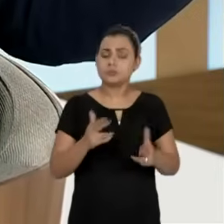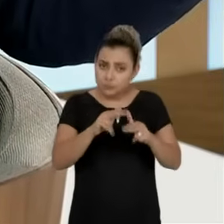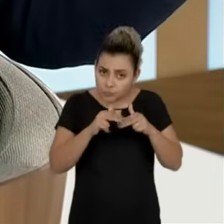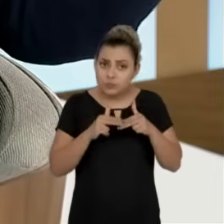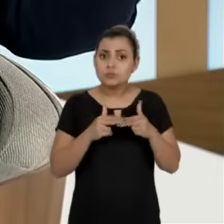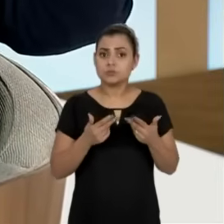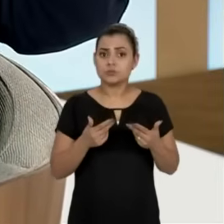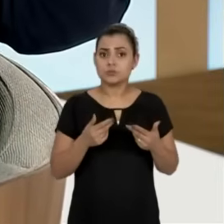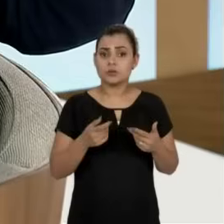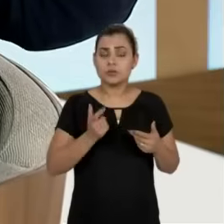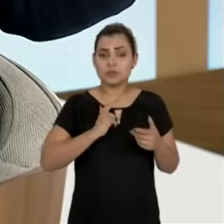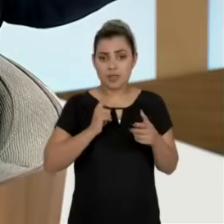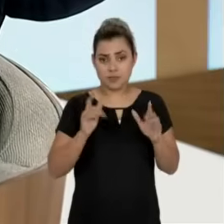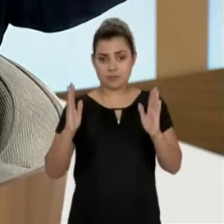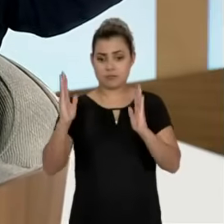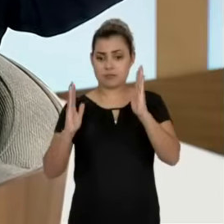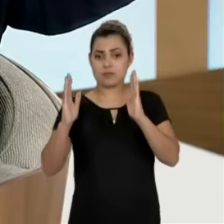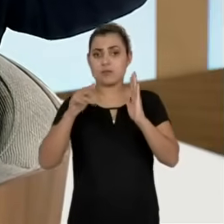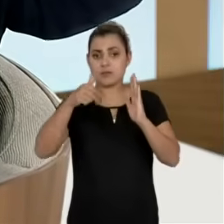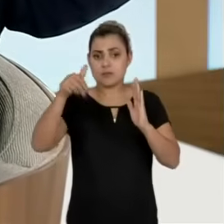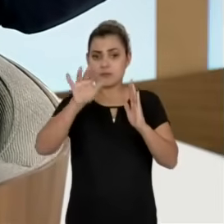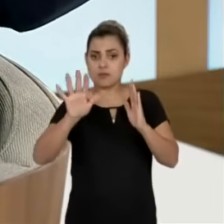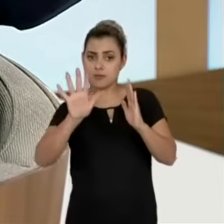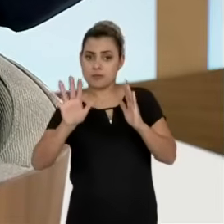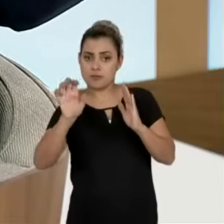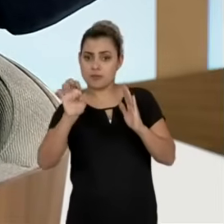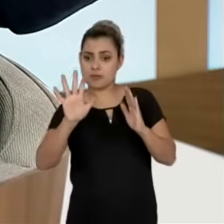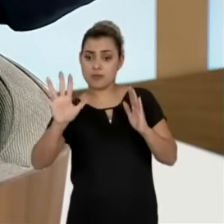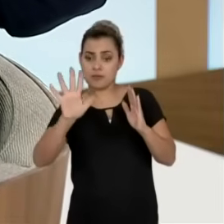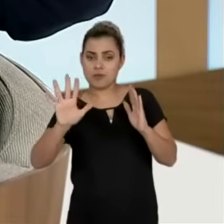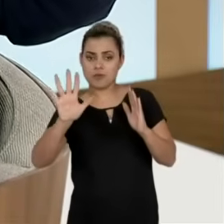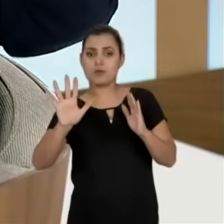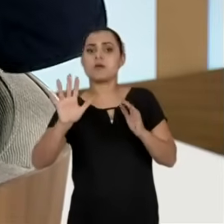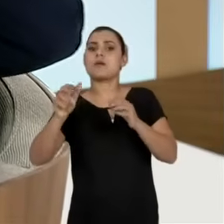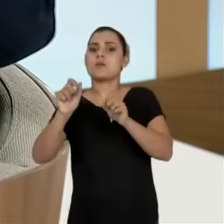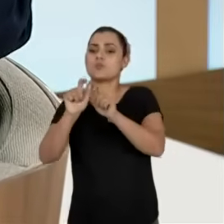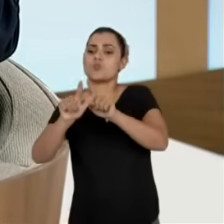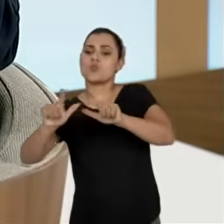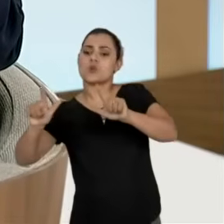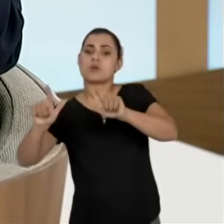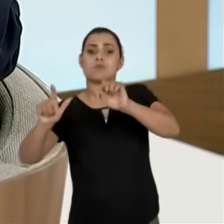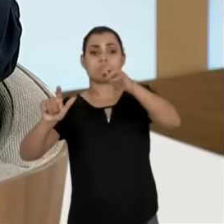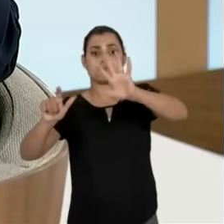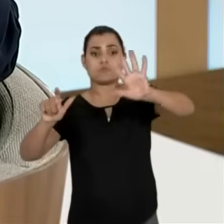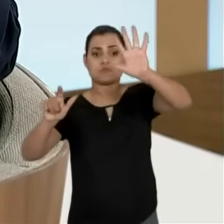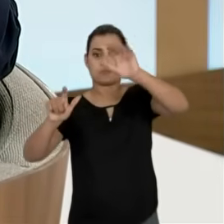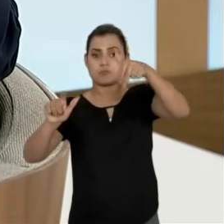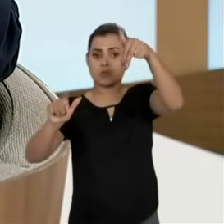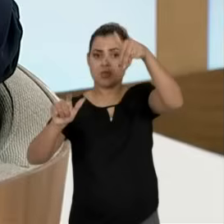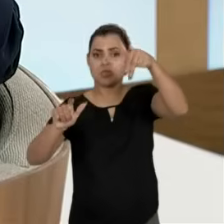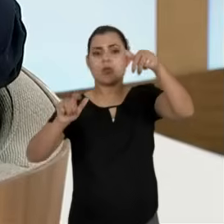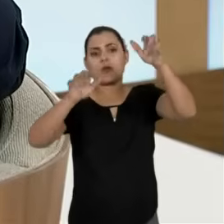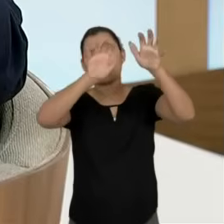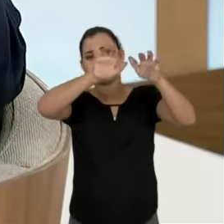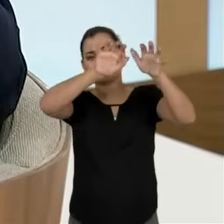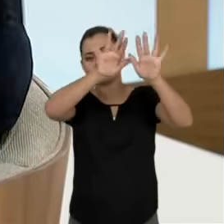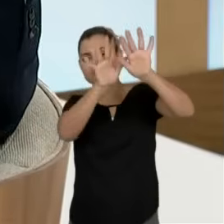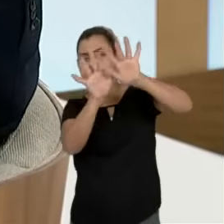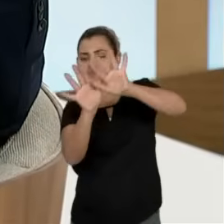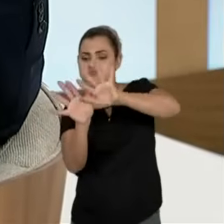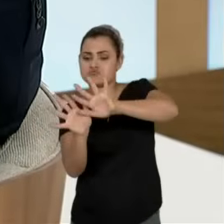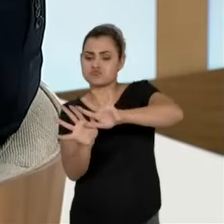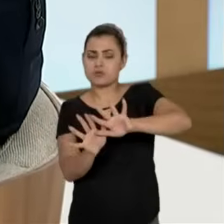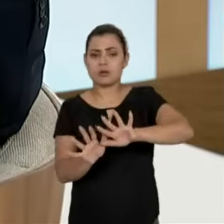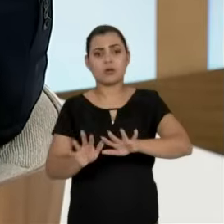aqui é deserto, nesse Kalahari, nesse paralelo, e aqui tem a Mata Atlântica. Então... Quer dizer, a Amazônia ela é importantíssima